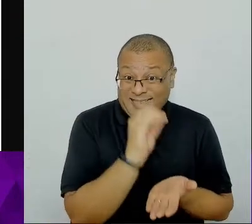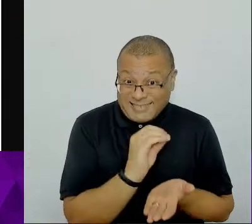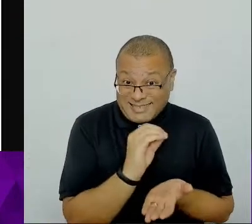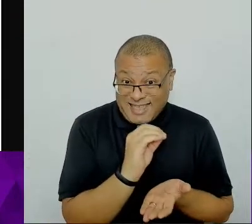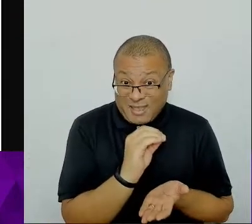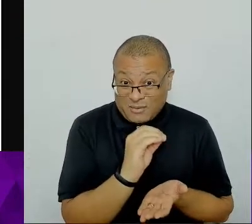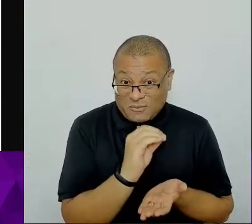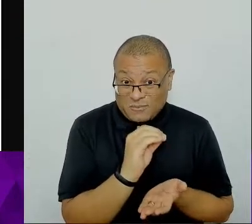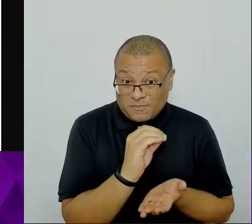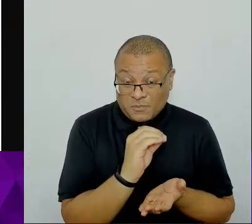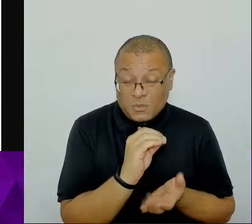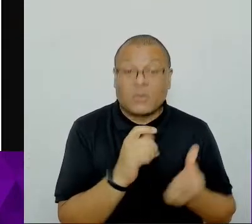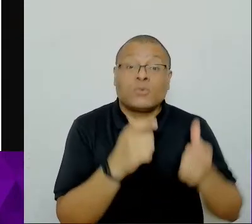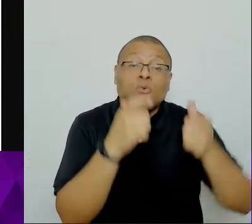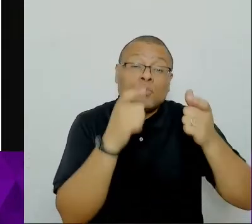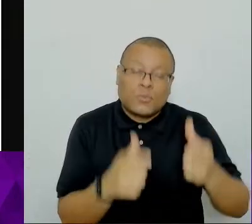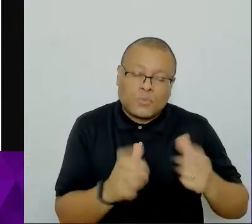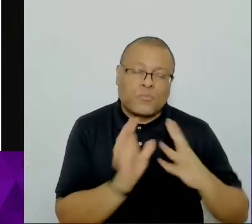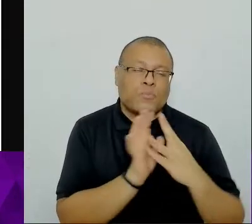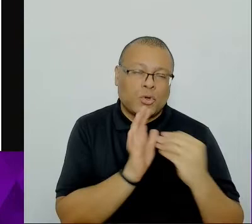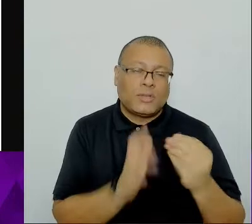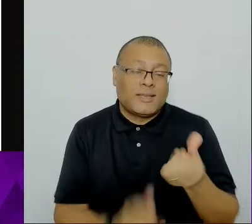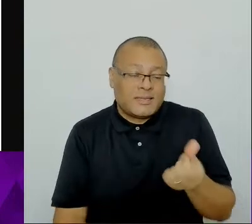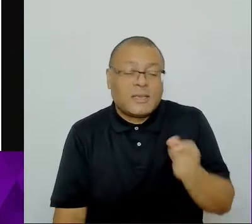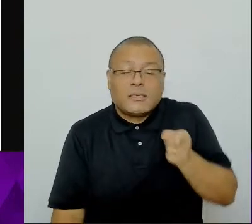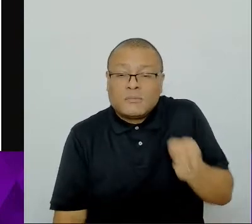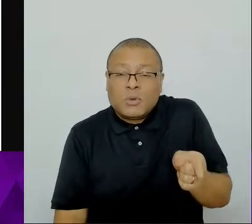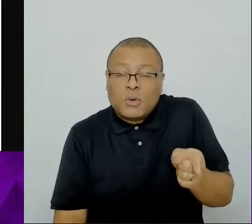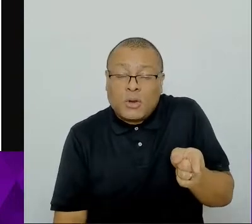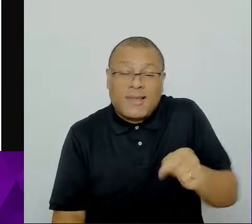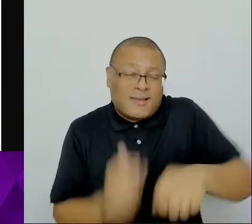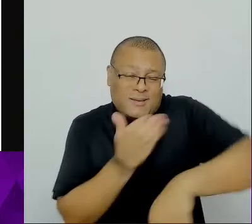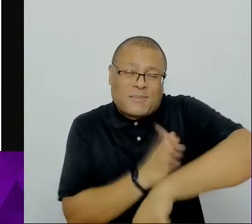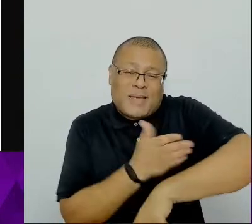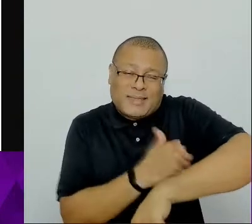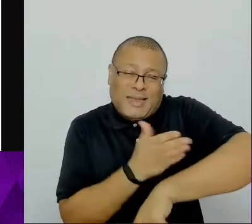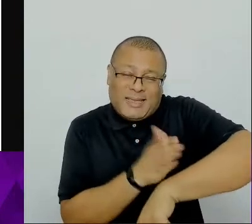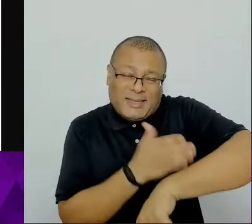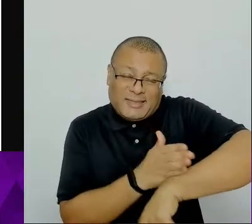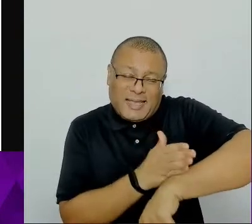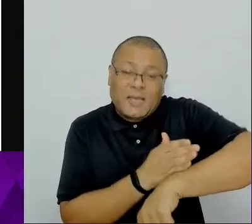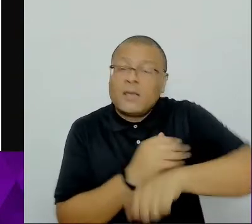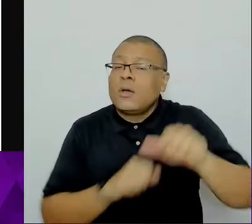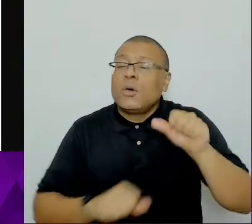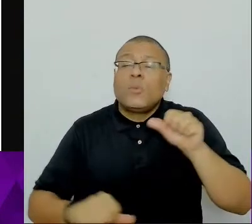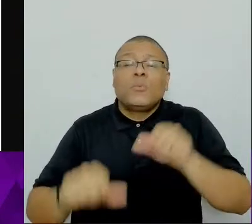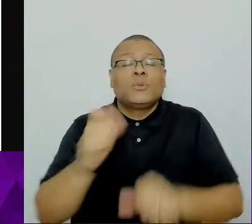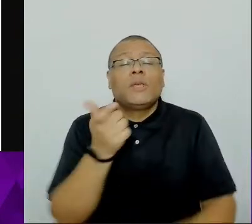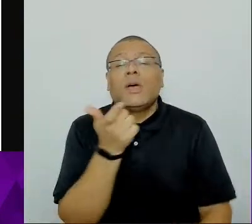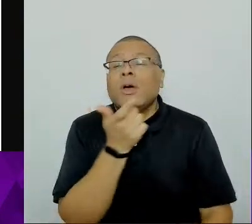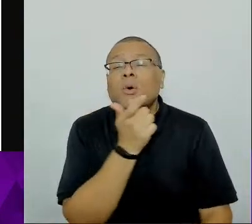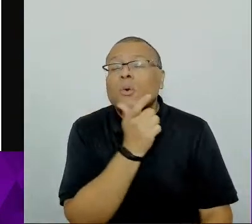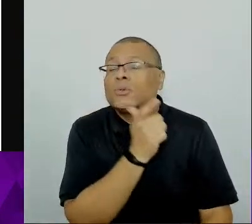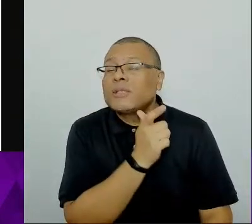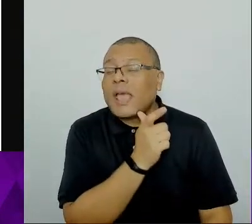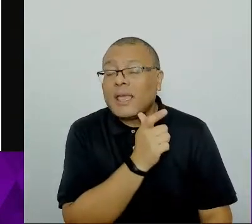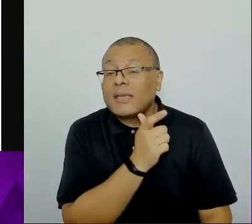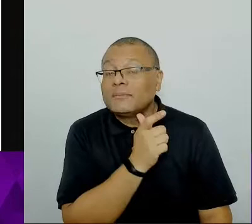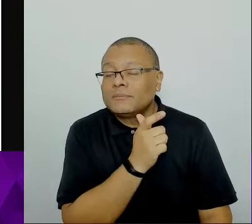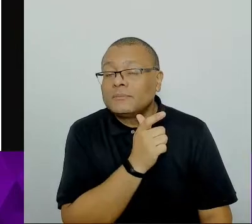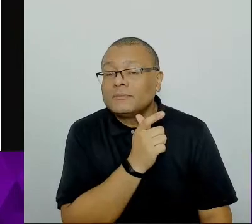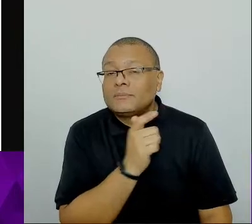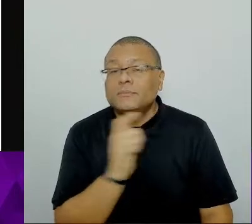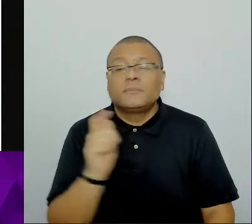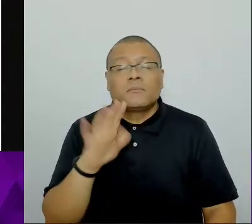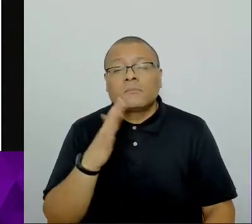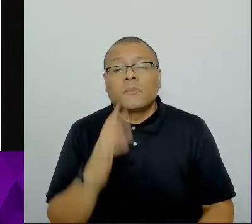necessidade de um dataset de 6 mil horas para treinar um modelo desse, a gente consegue, com um dataset